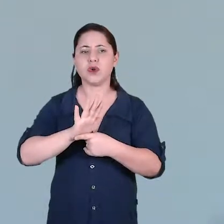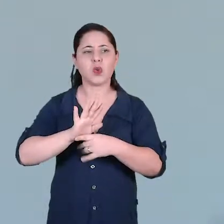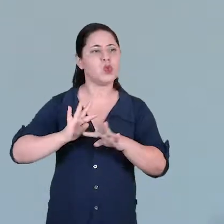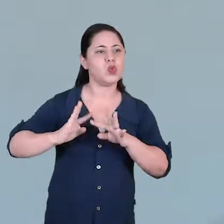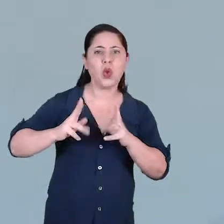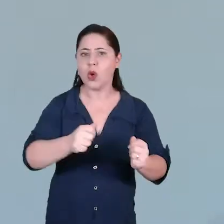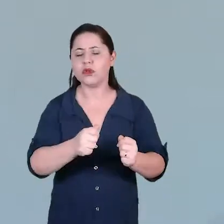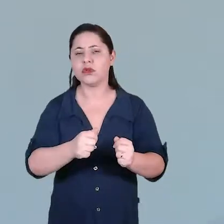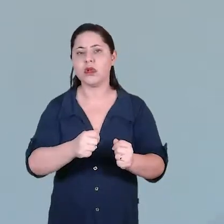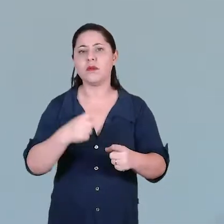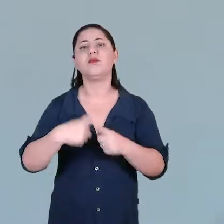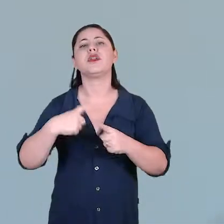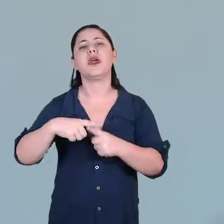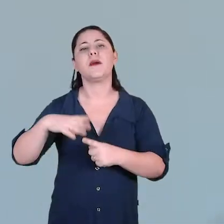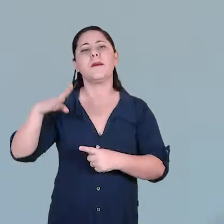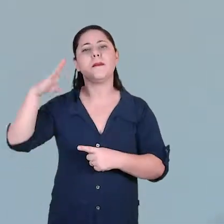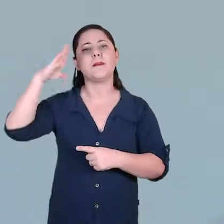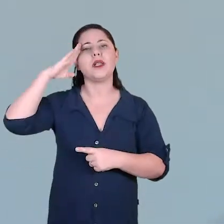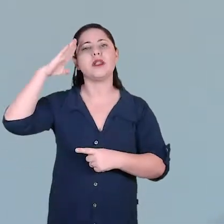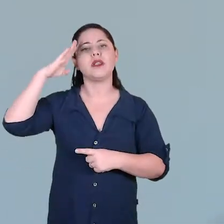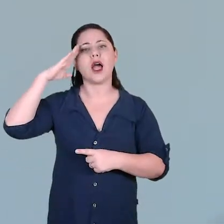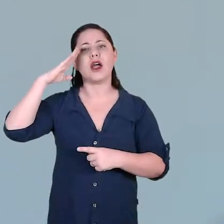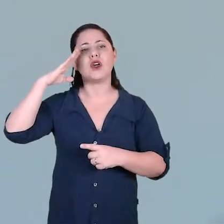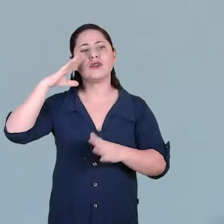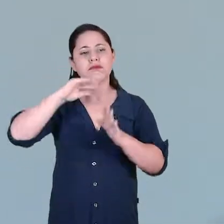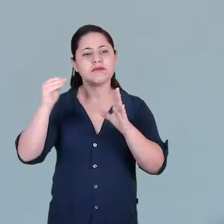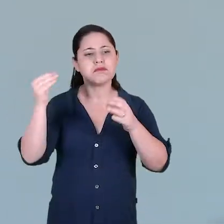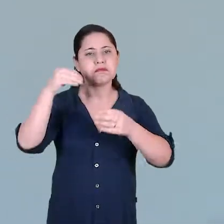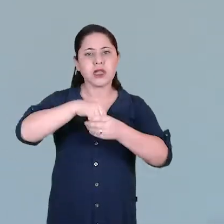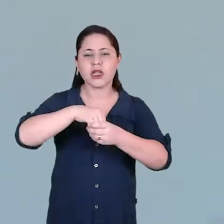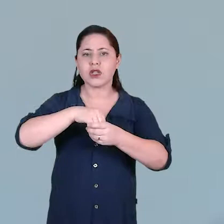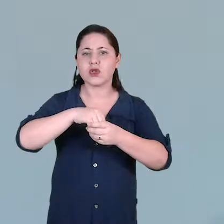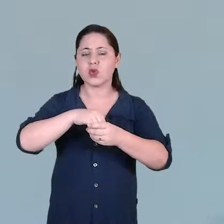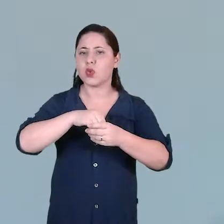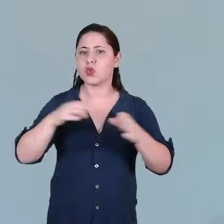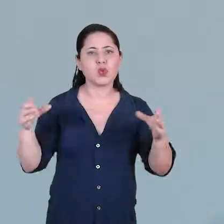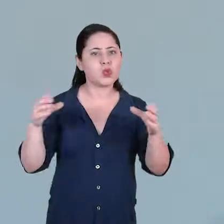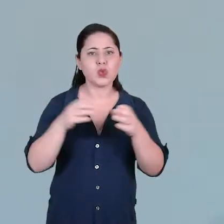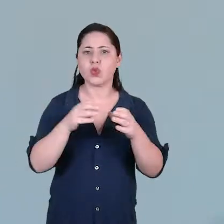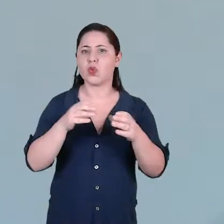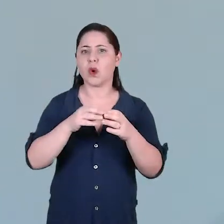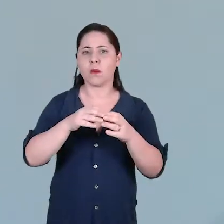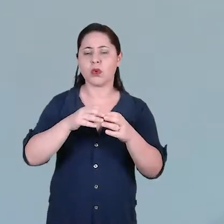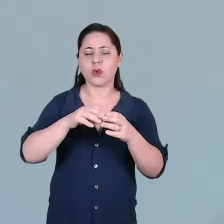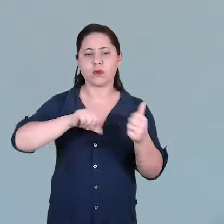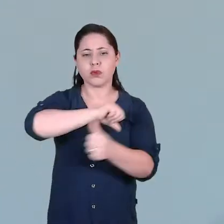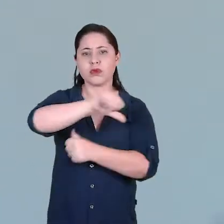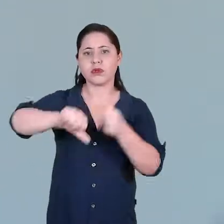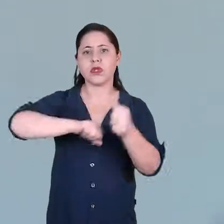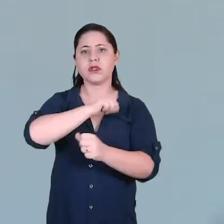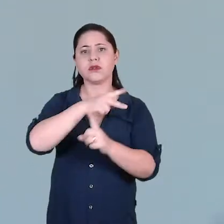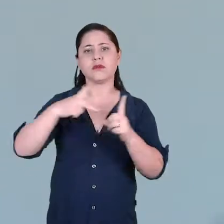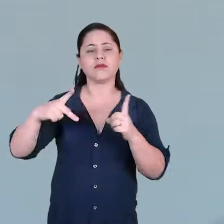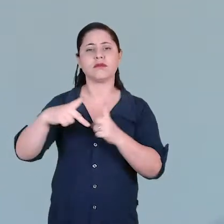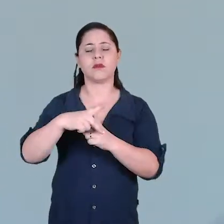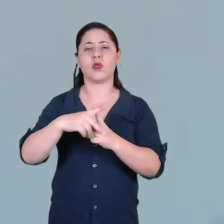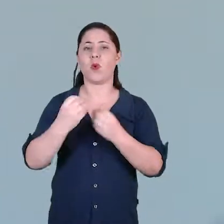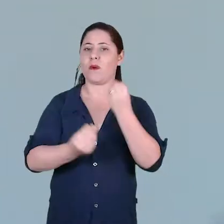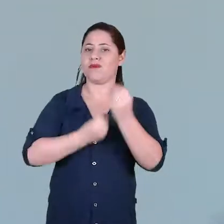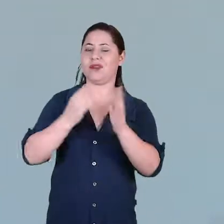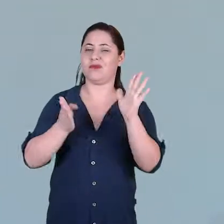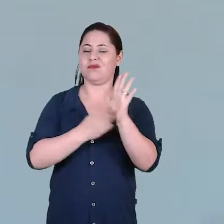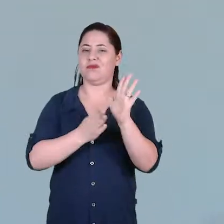militares não foram integrados também nessa proposta? Então, tem muita coisa que não foi colocada na proposta como um